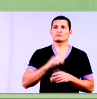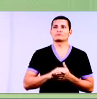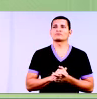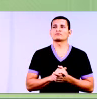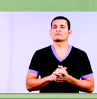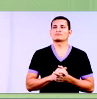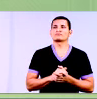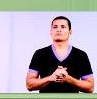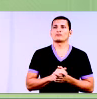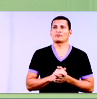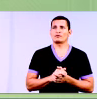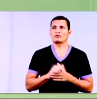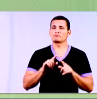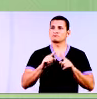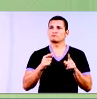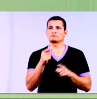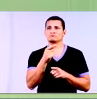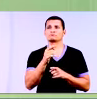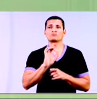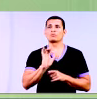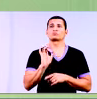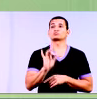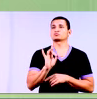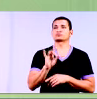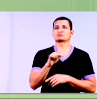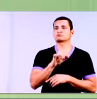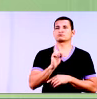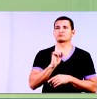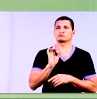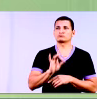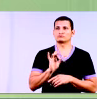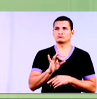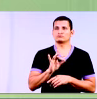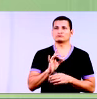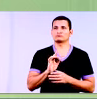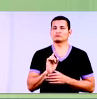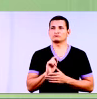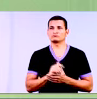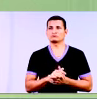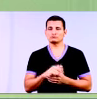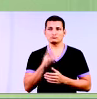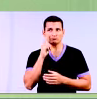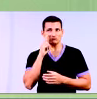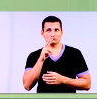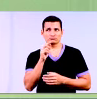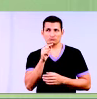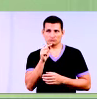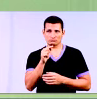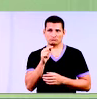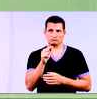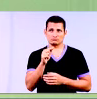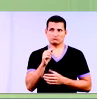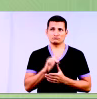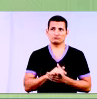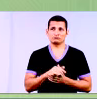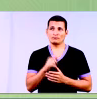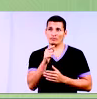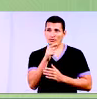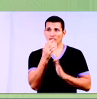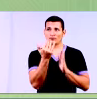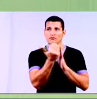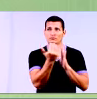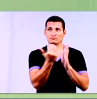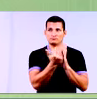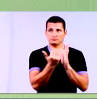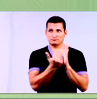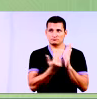do hardware, mas ele não trabalha sozinho. Por quê? A gente já viu lá, e vai ver de novo, que essas instruções